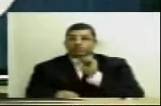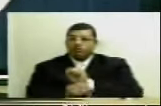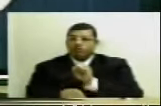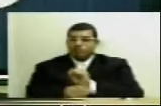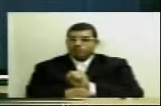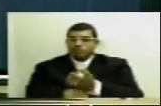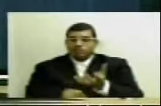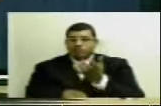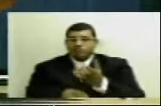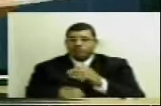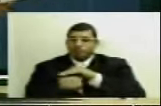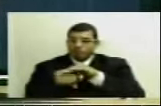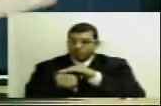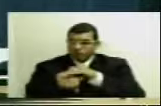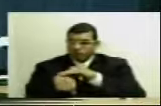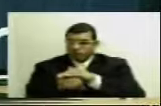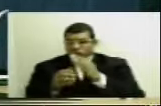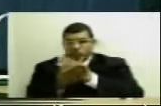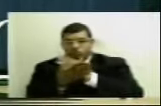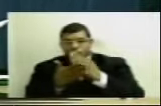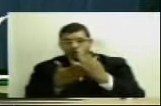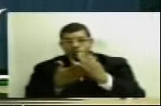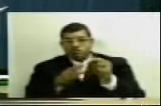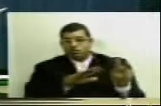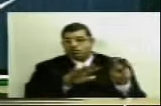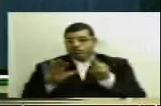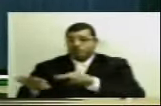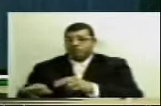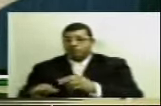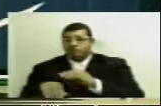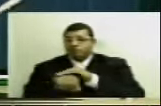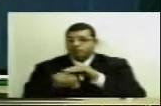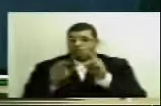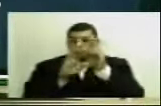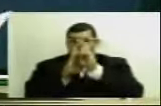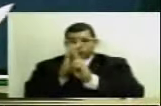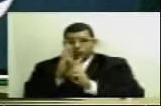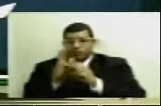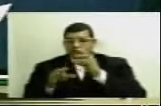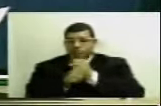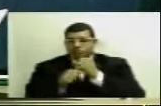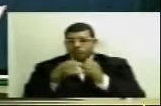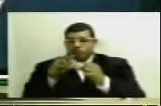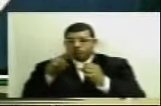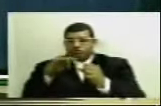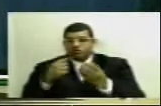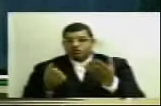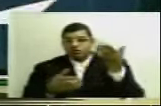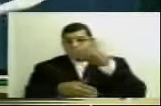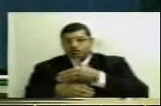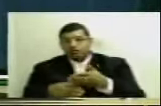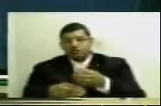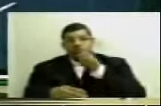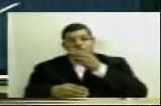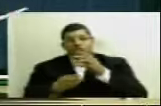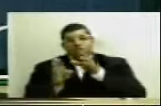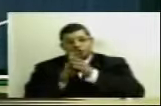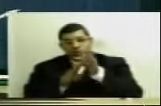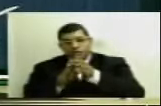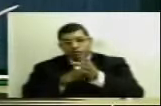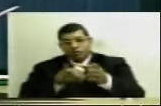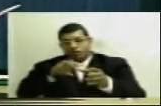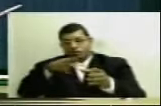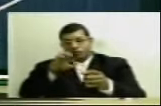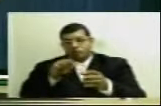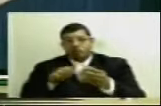espero, conversarei no início da outra semana com o relator das contas de Quari, que é o conselheiro Josué